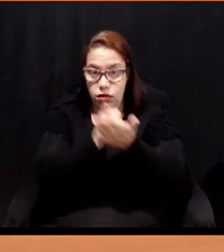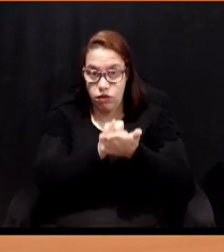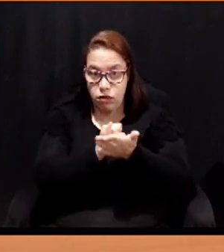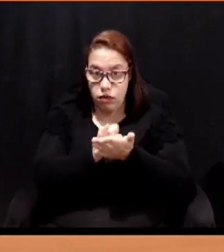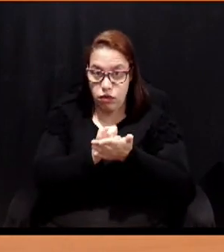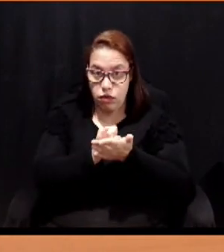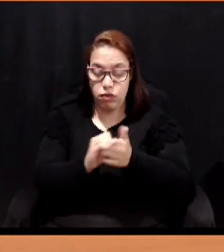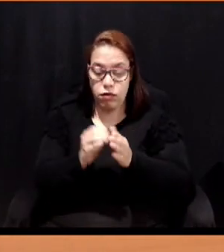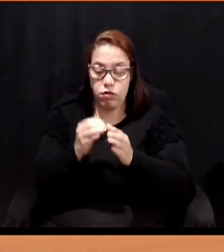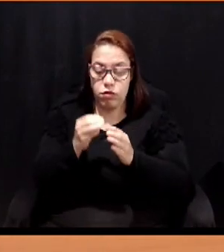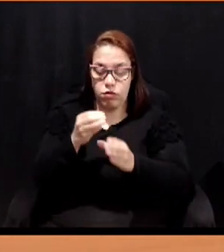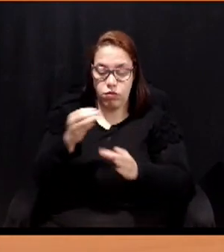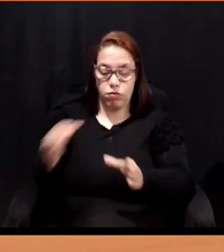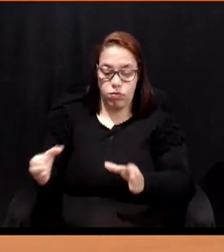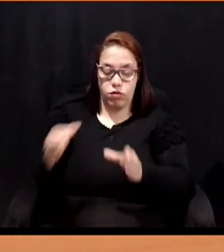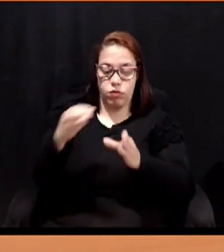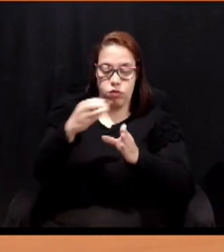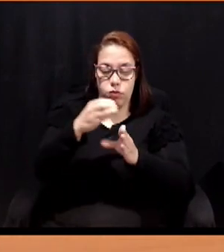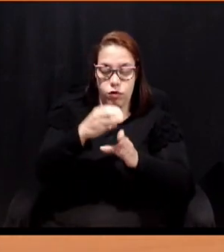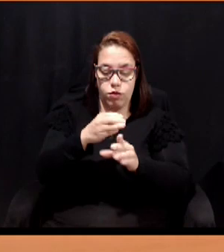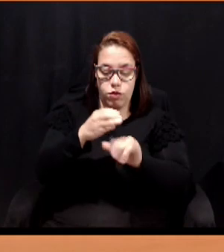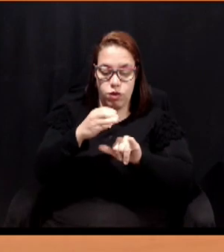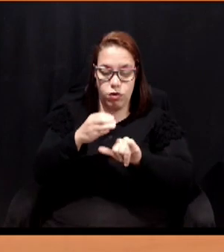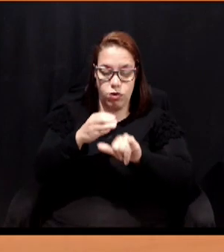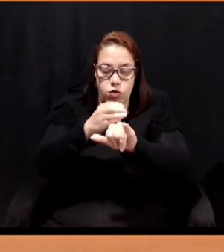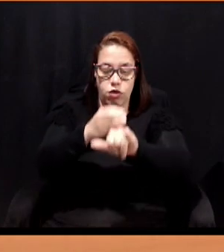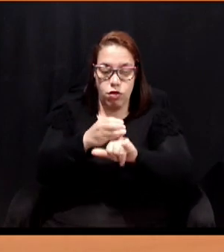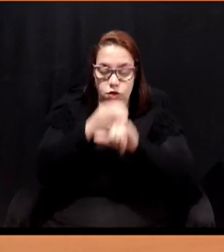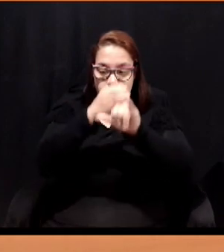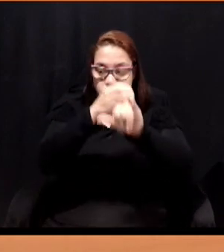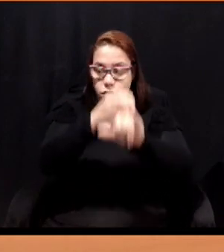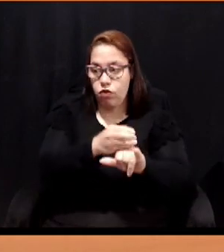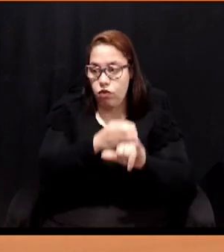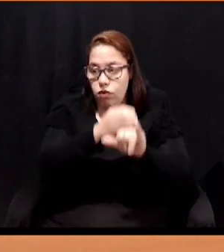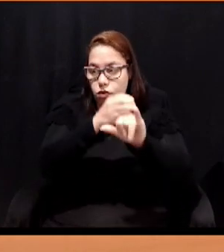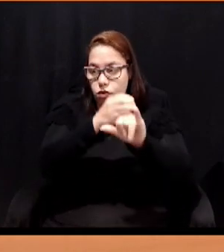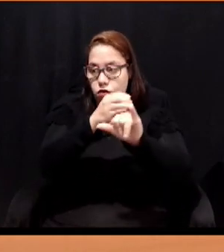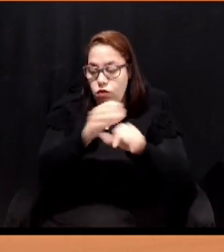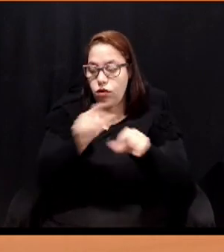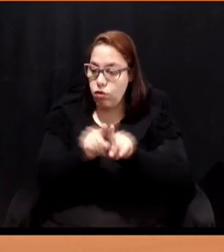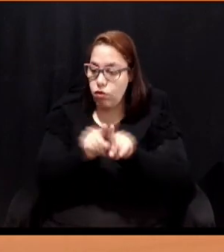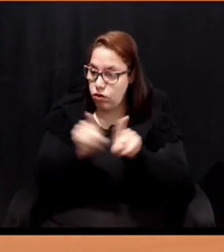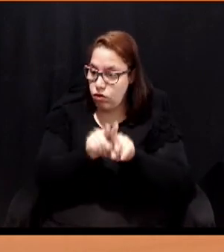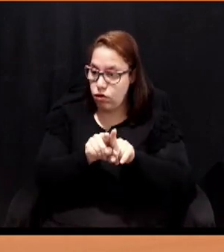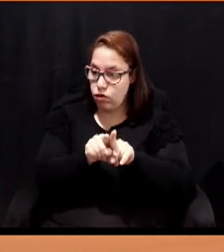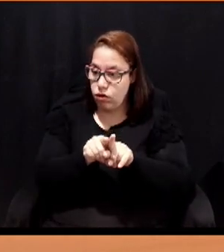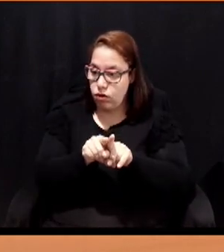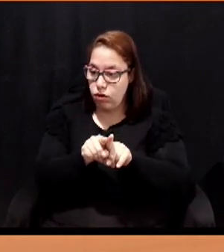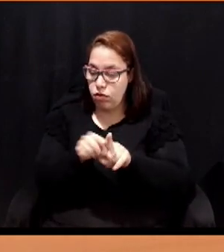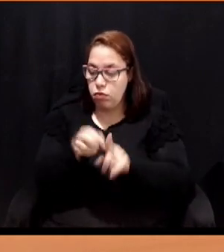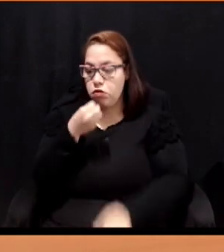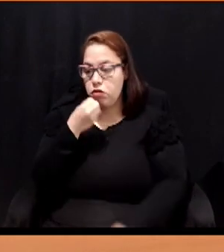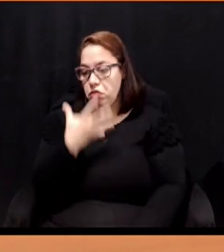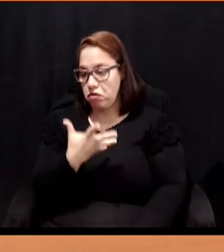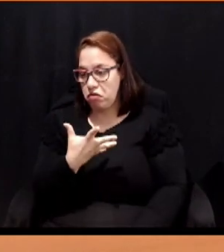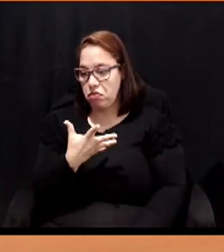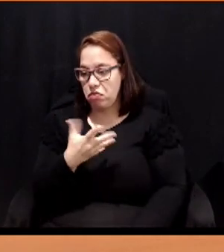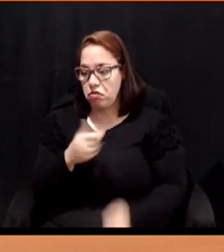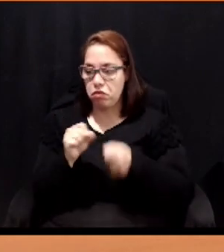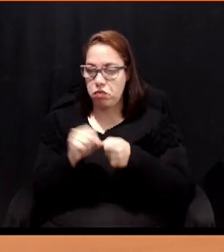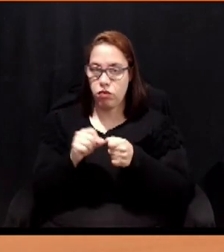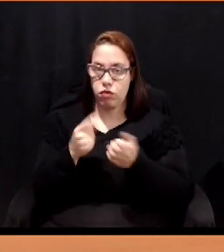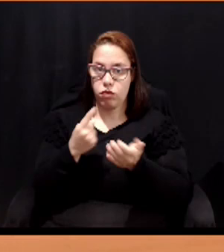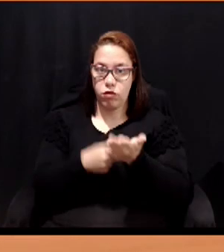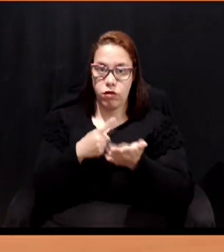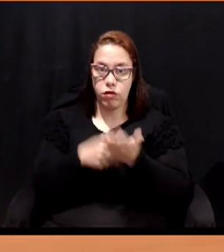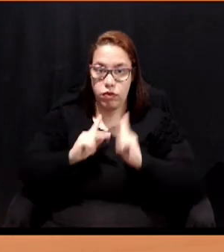vezes, e por conta disso, a gente também acaba fazendo uma boa parte das agendas humanitárias